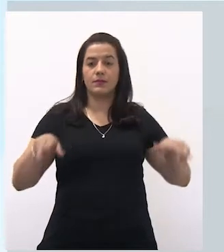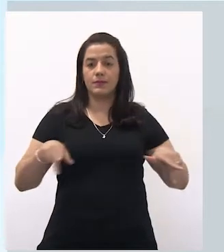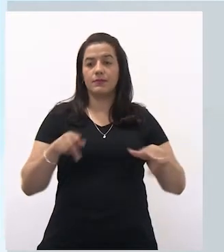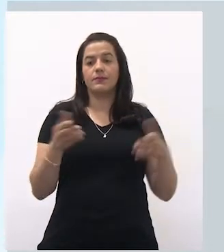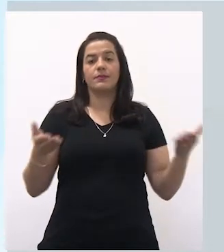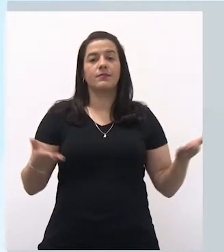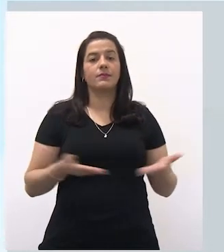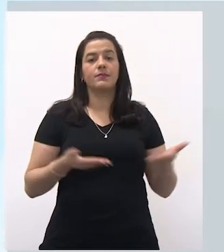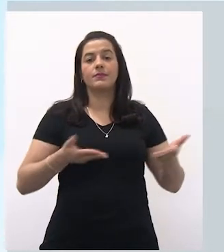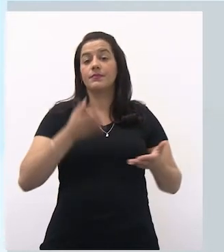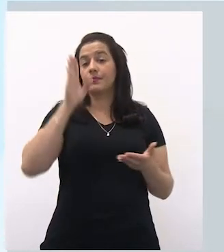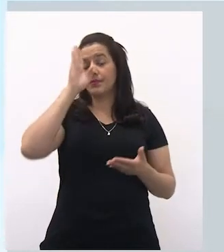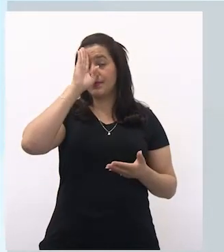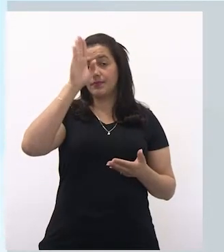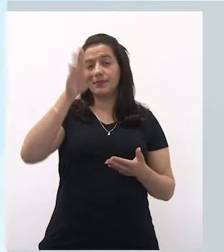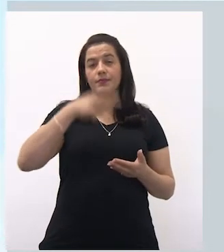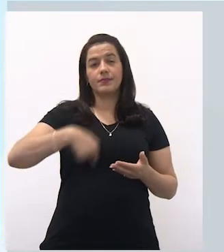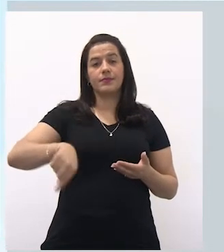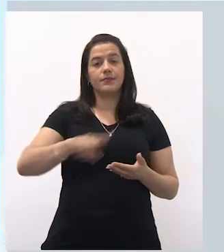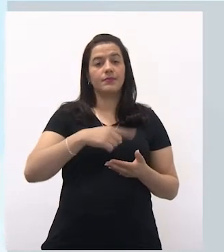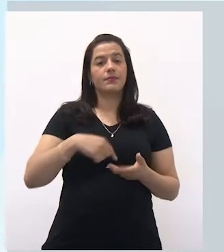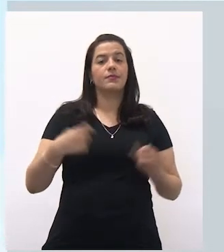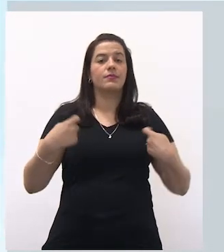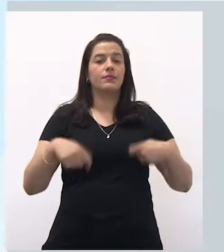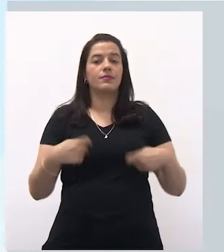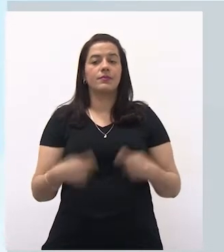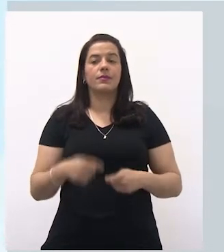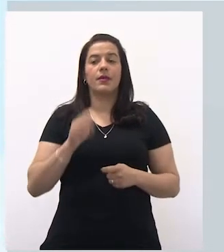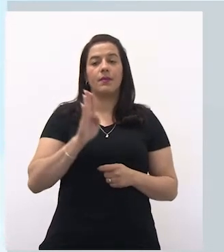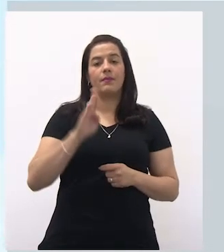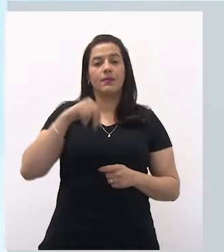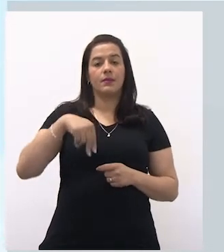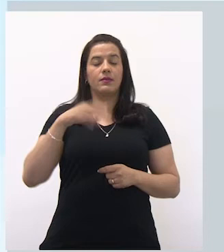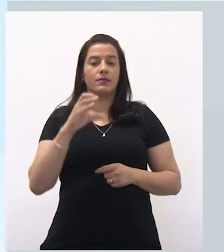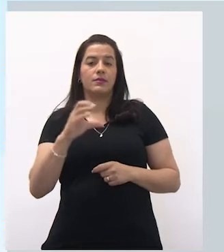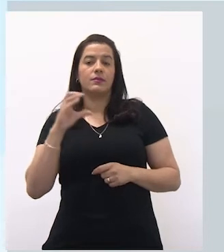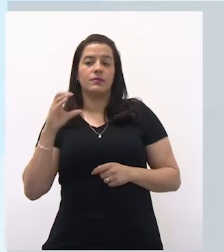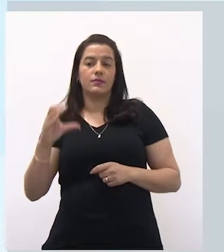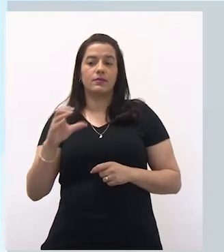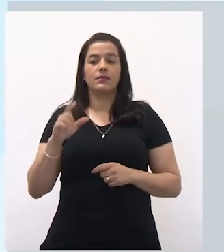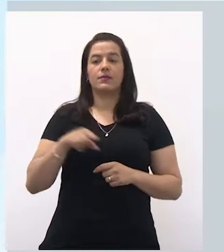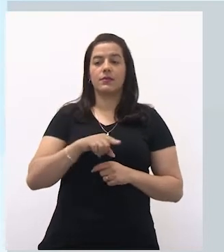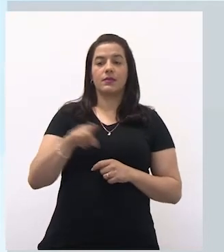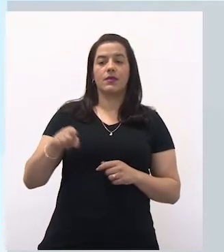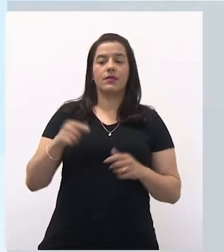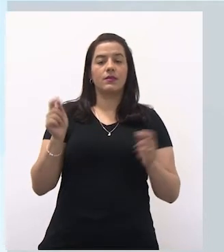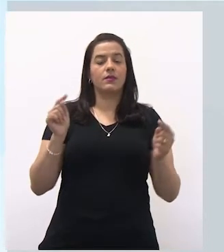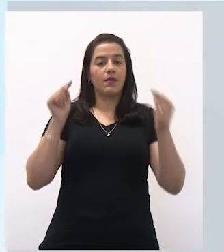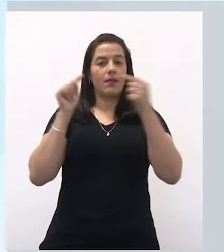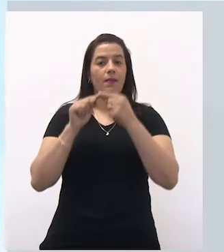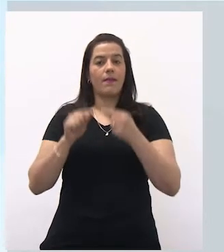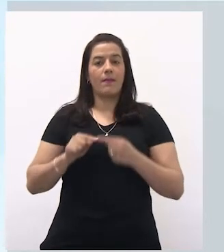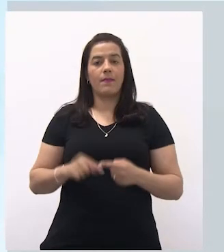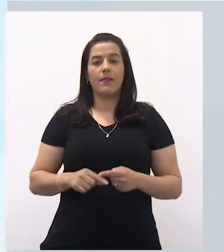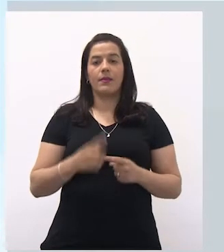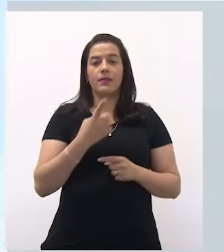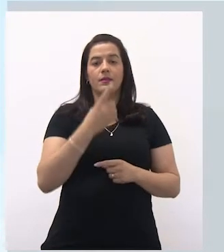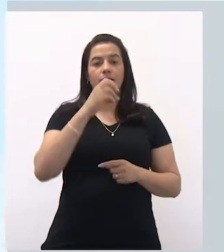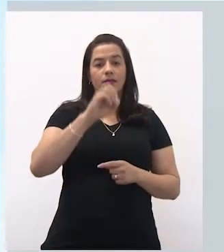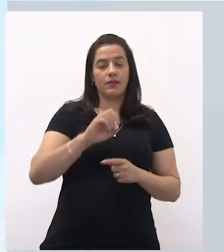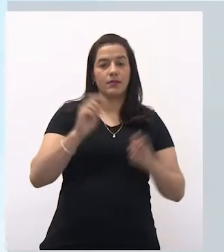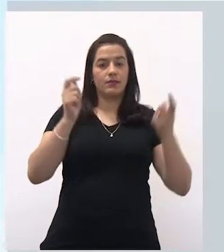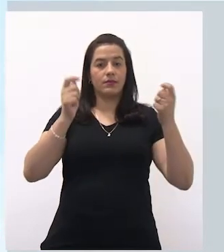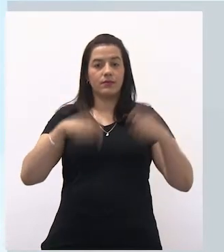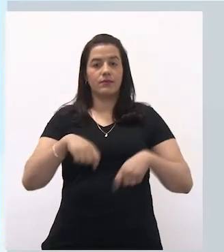agora que a gente precisa, que a BNCC ela está baseada em 10